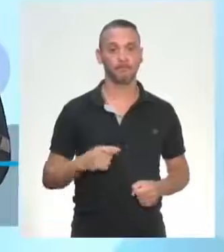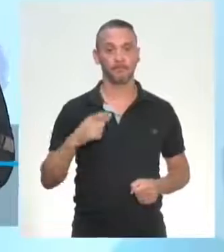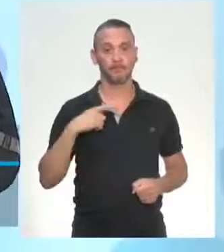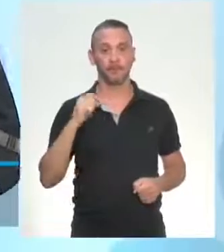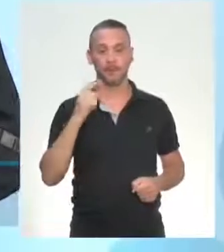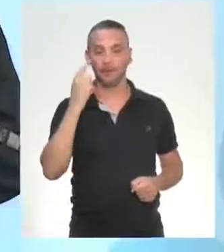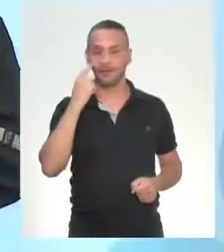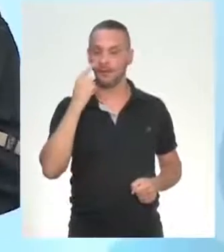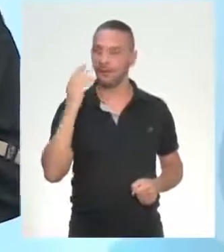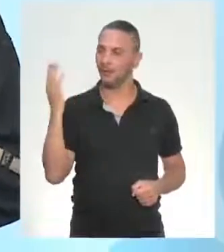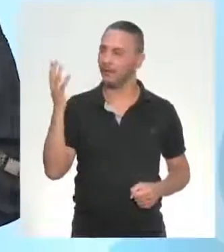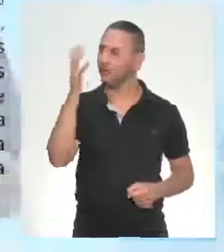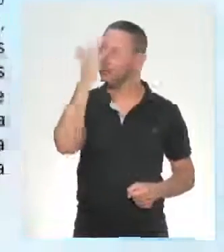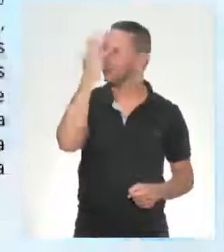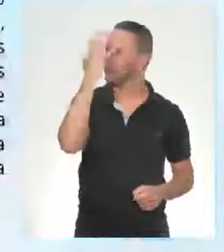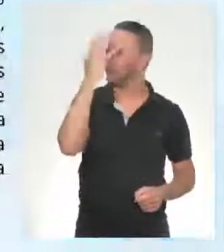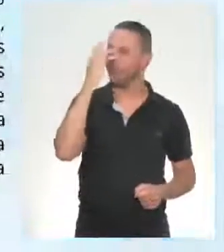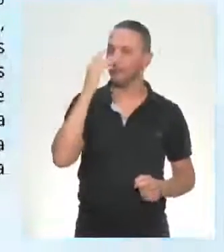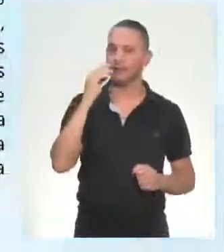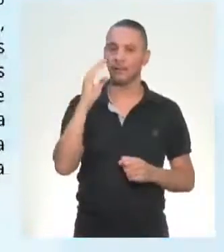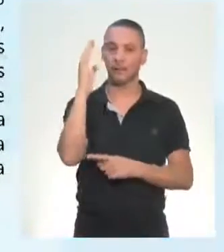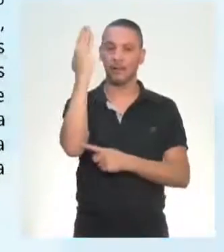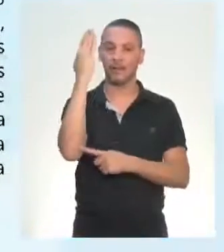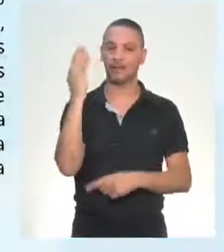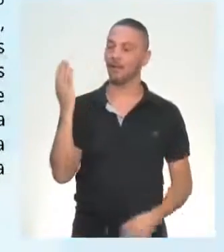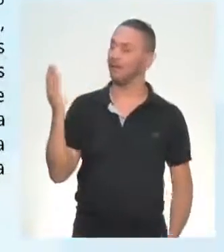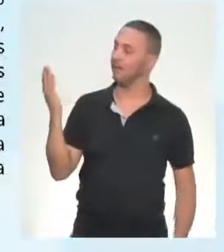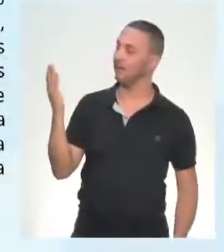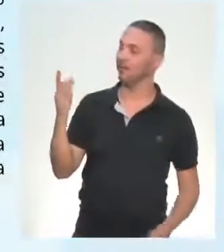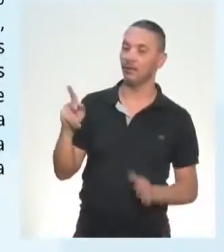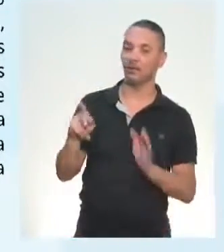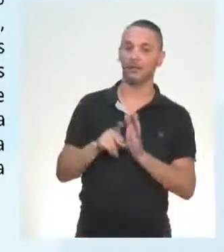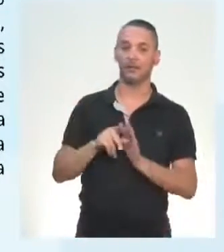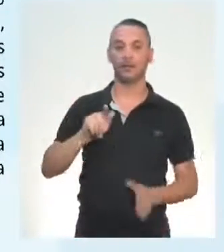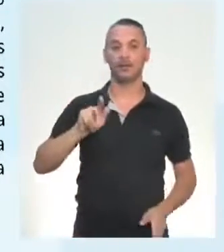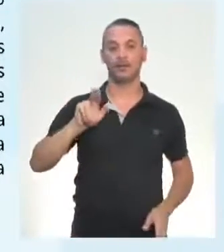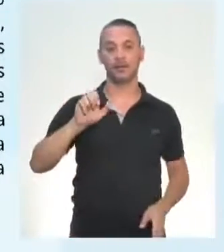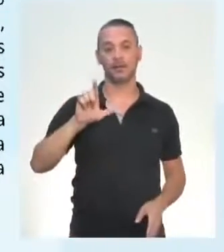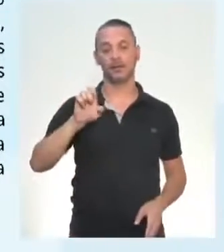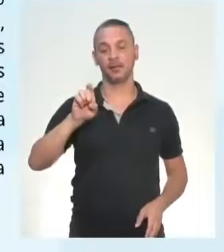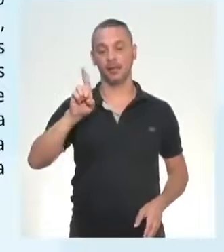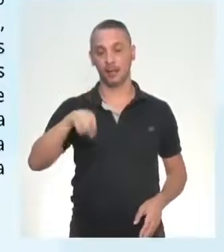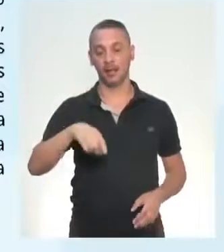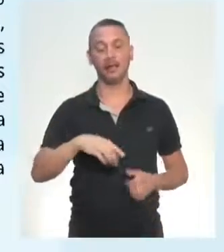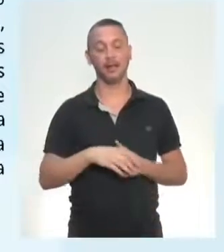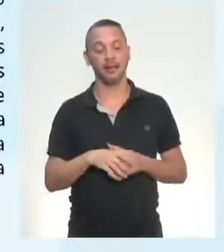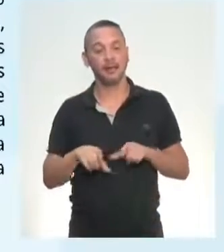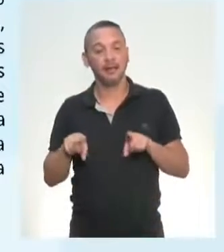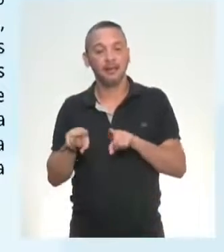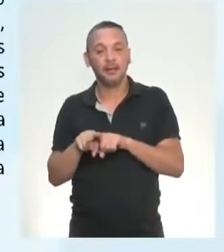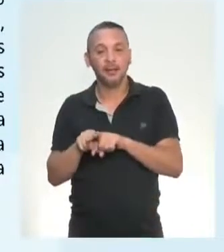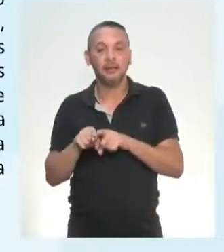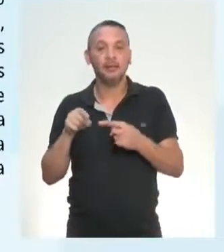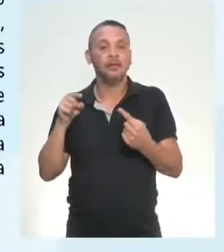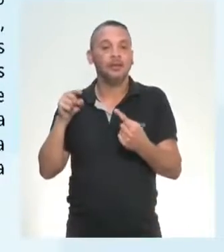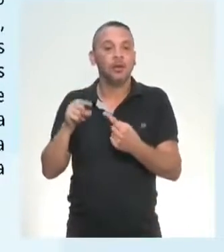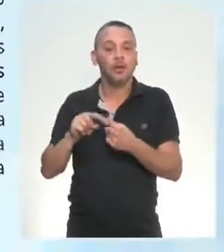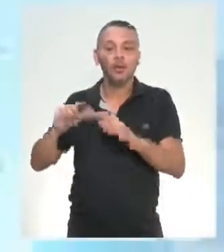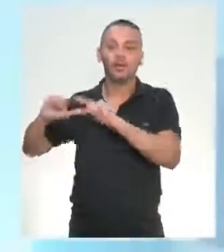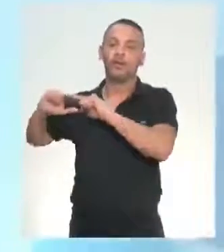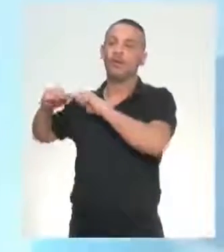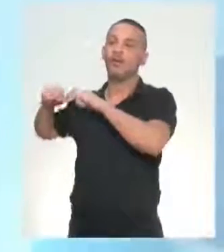uma máscara de madeira da sociedade Gueledé, legal? Que é aí a